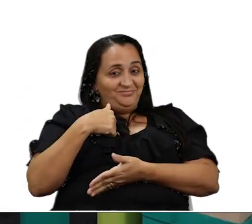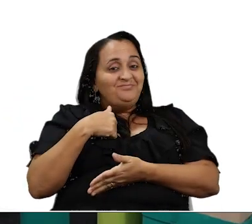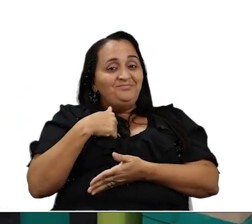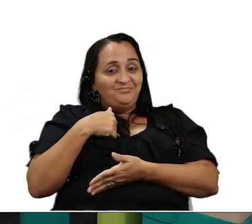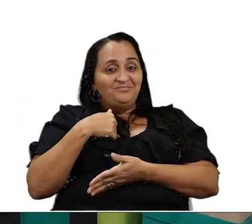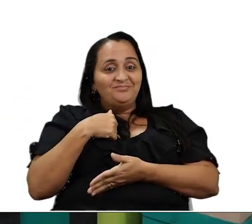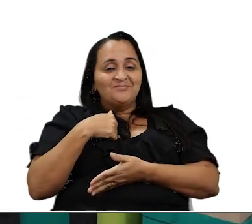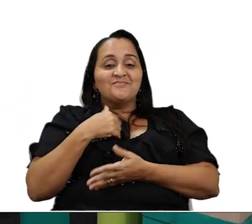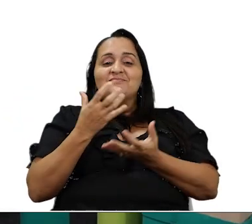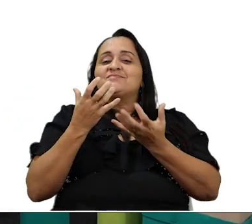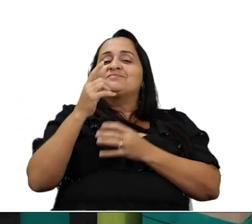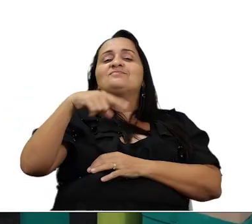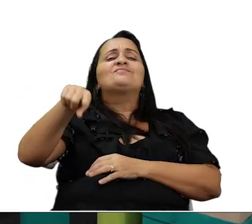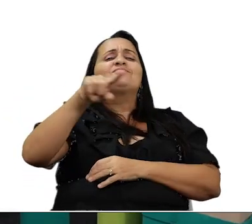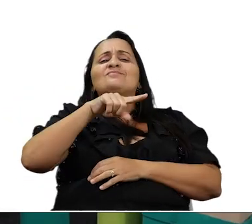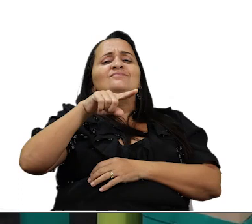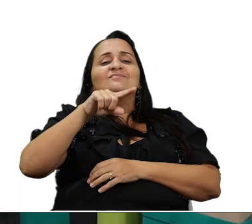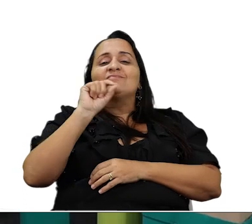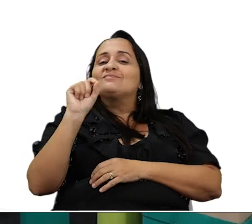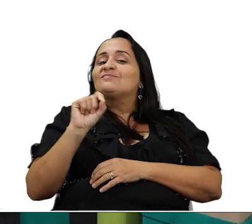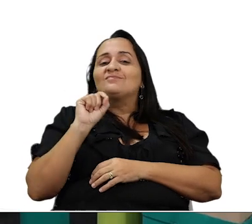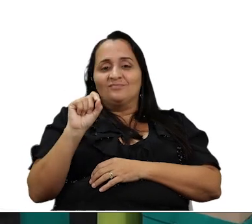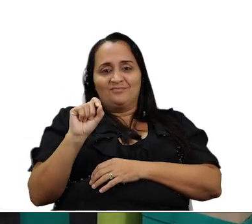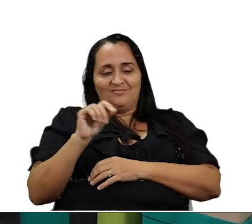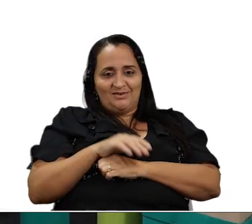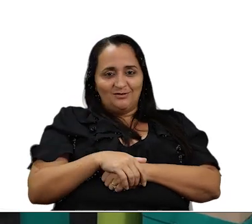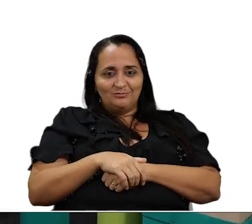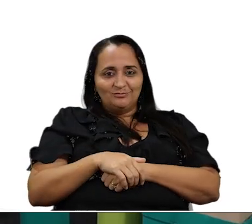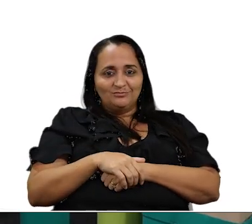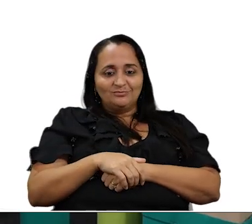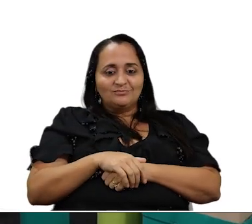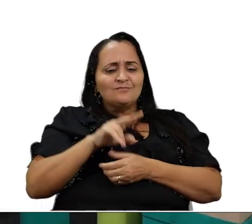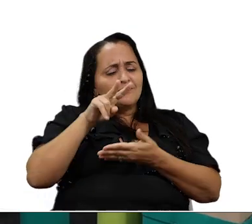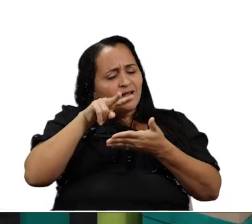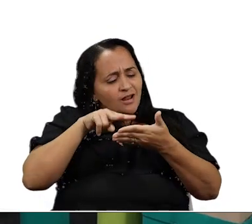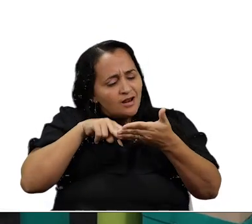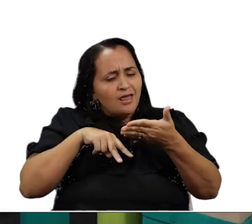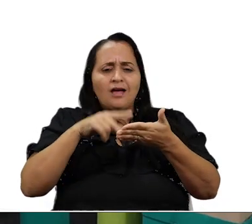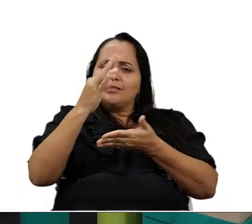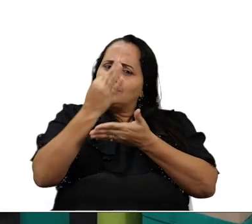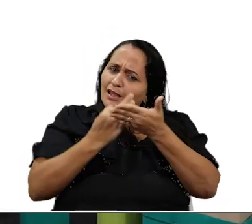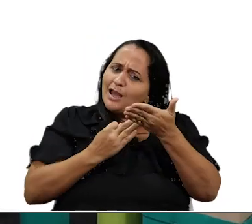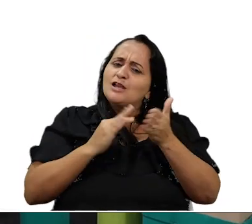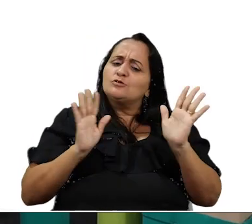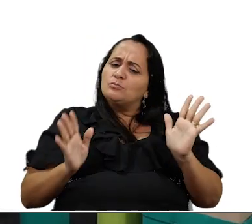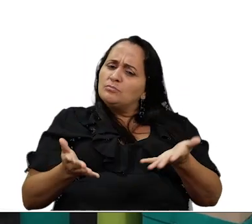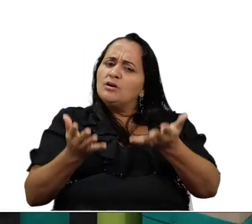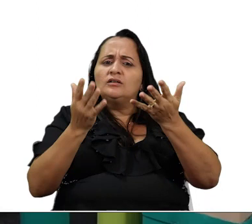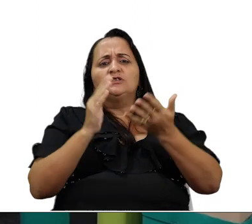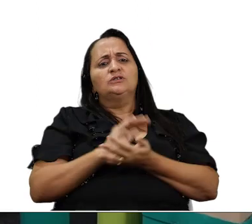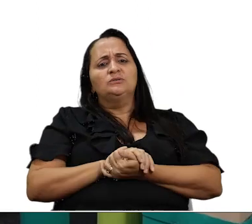de desafiar vocês a ler mais textos,